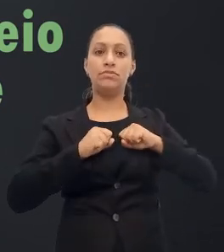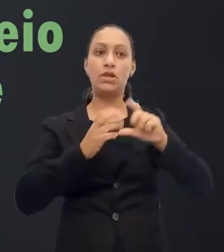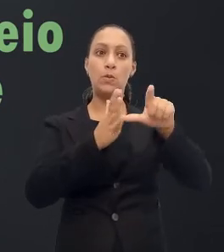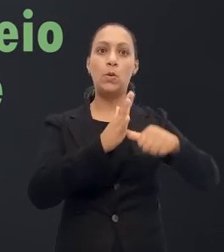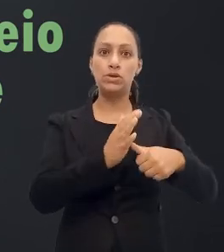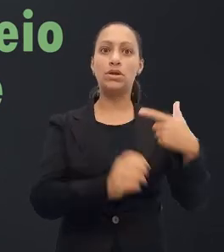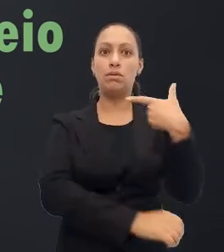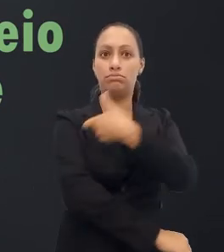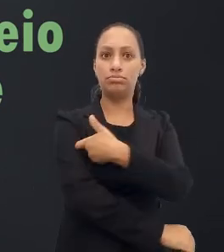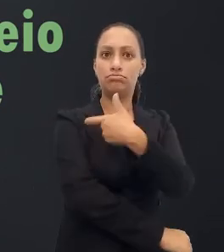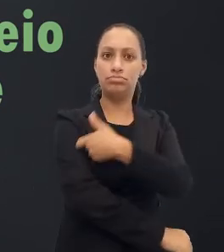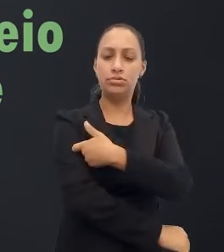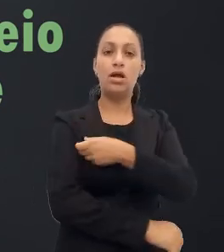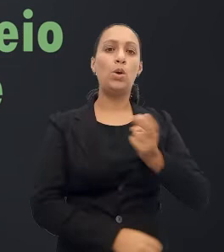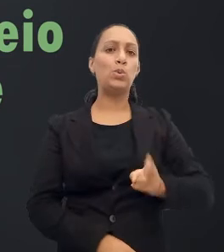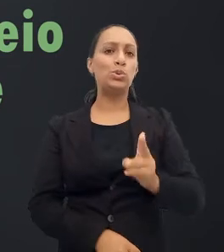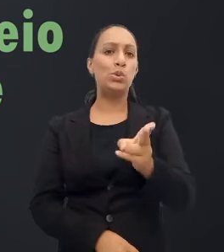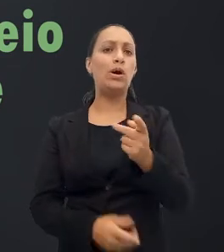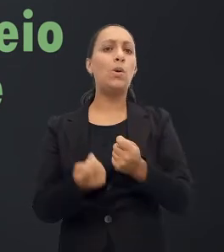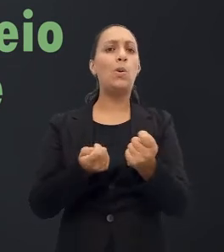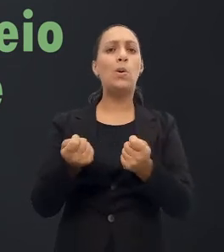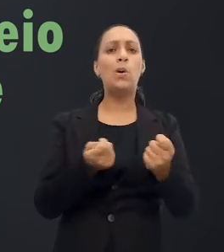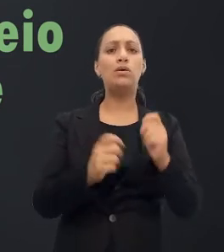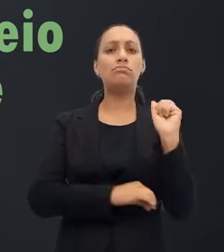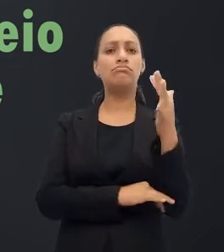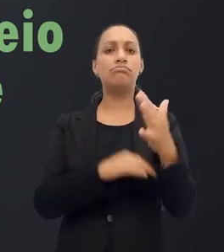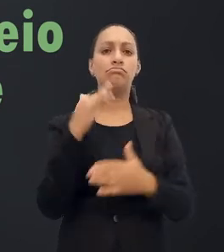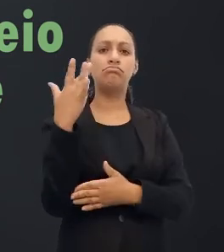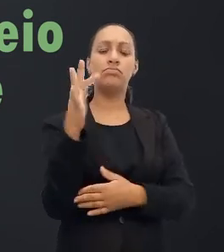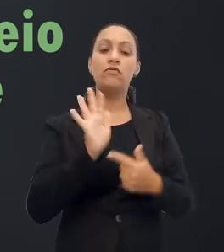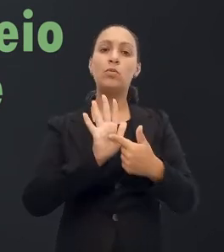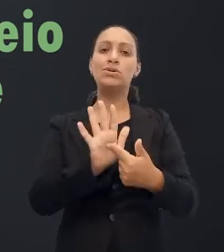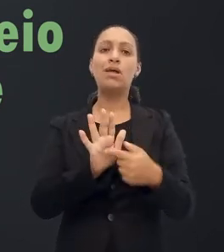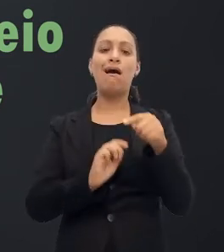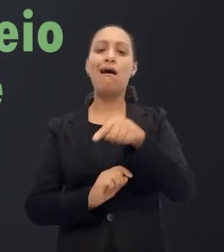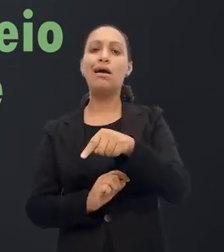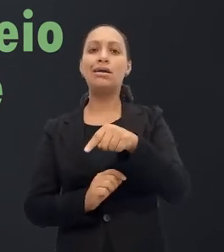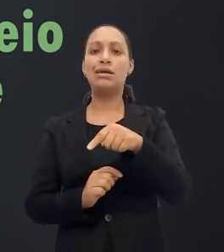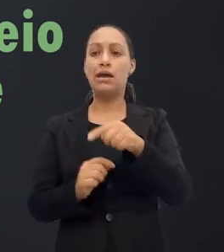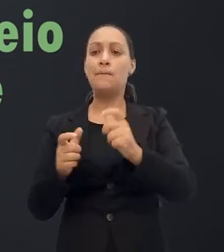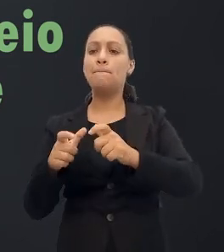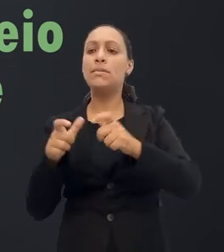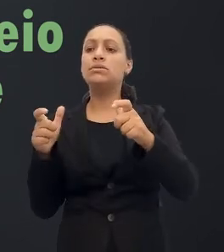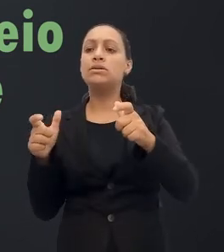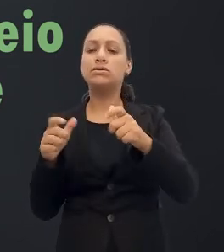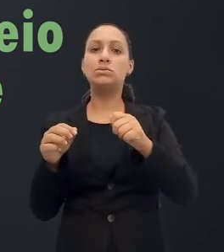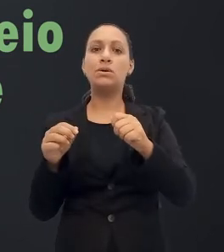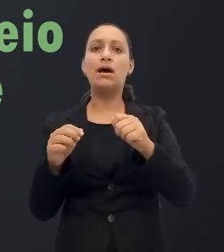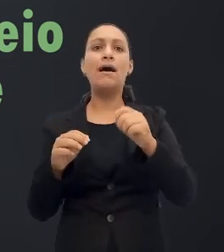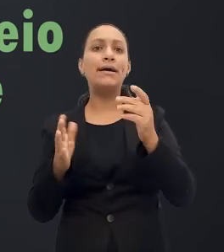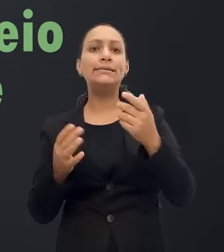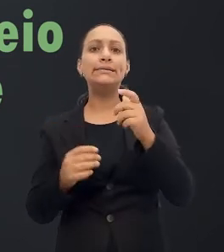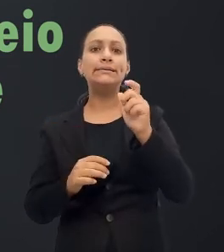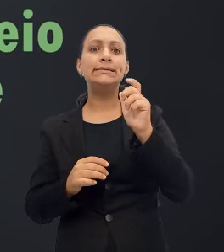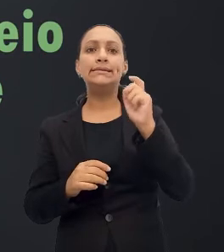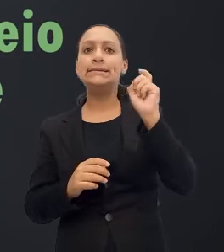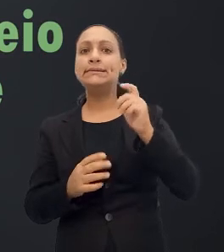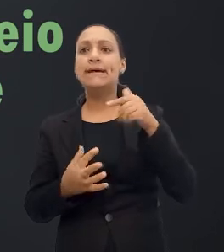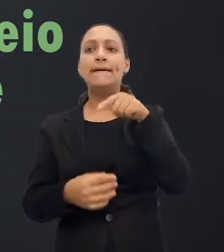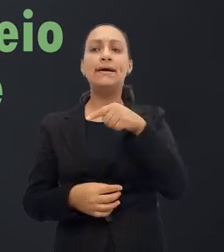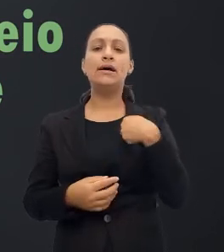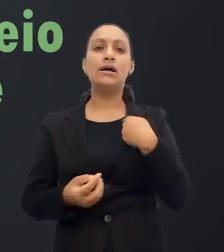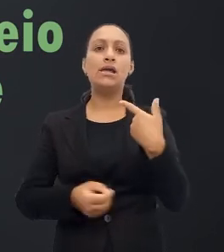essa continuidade do monitoramento no ambiente vai nos mostrar, bom, aqui está aumentando. Então, será que a cobertura vacinal nessa comunidade,